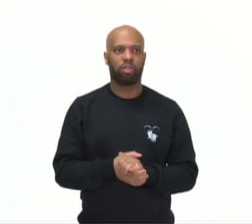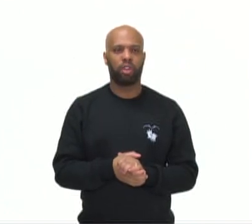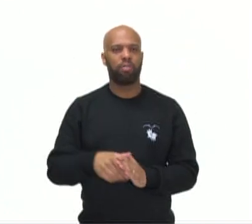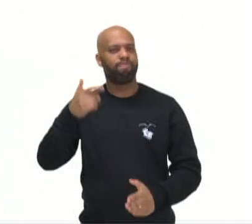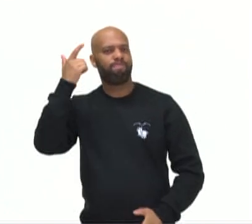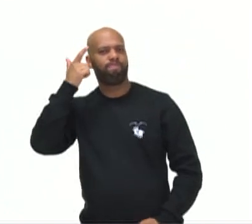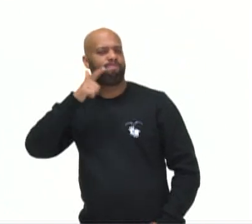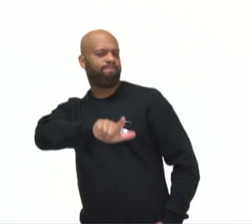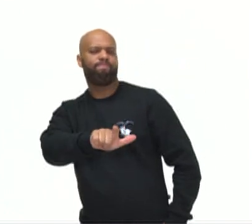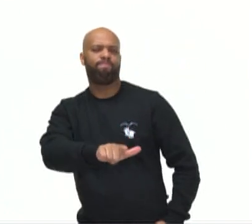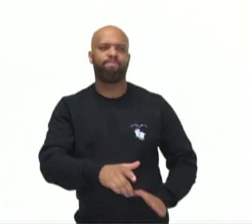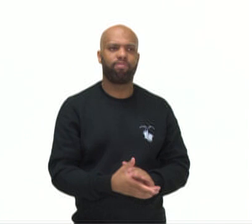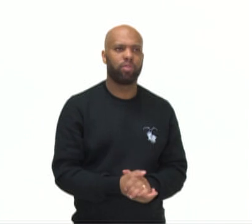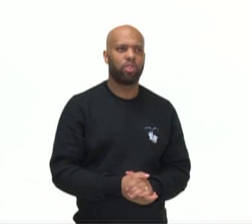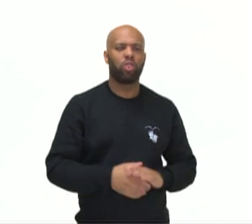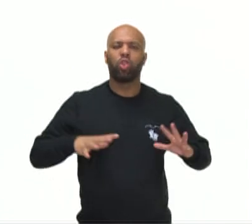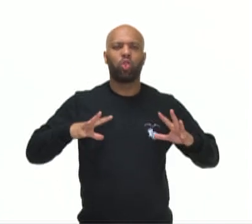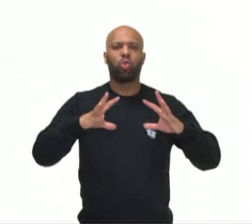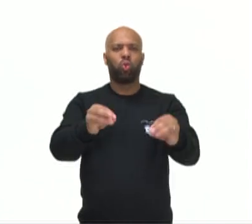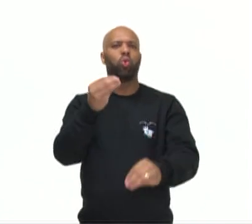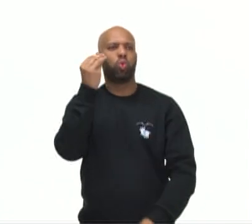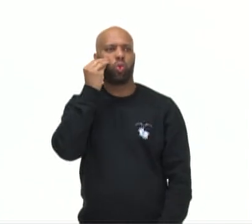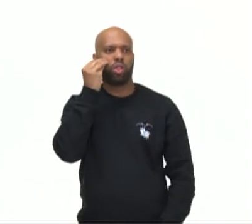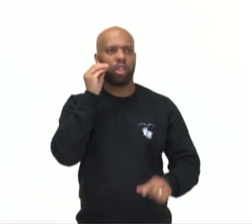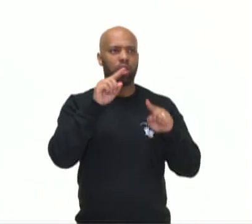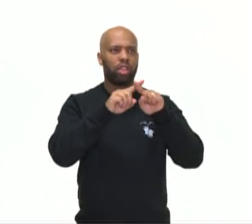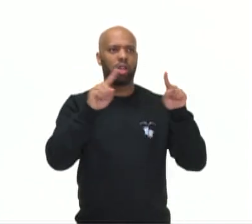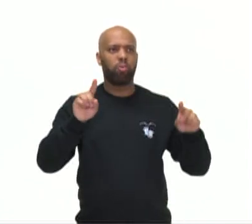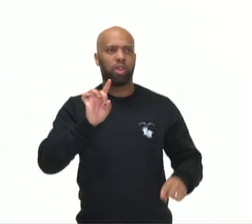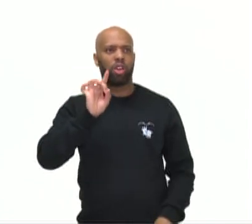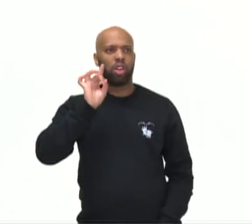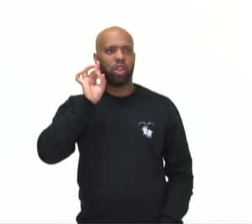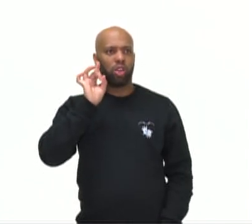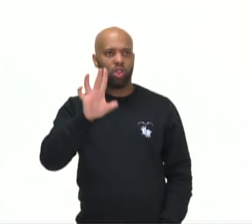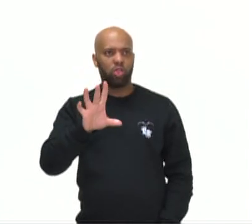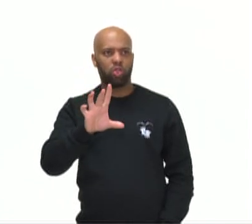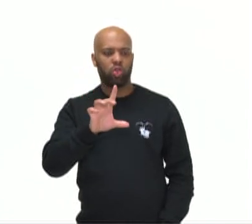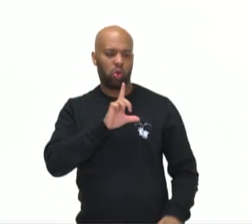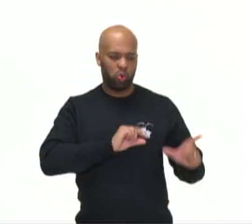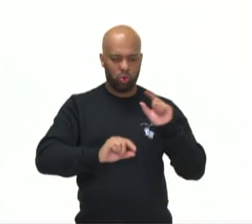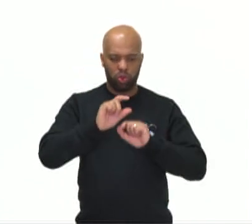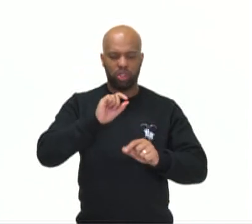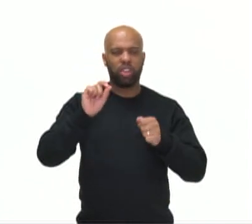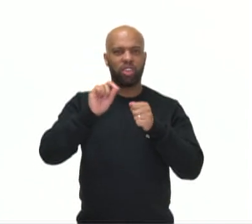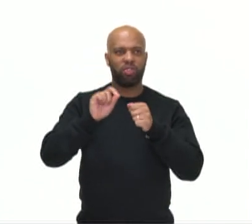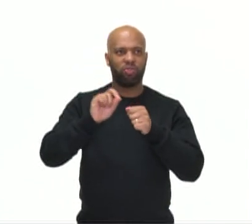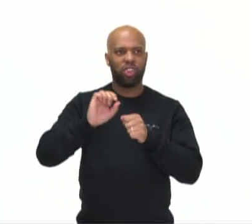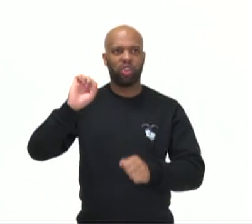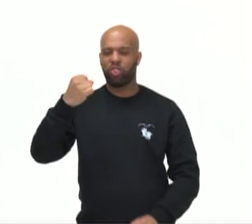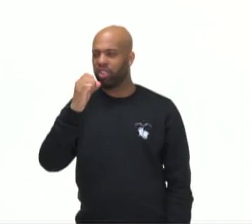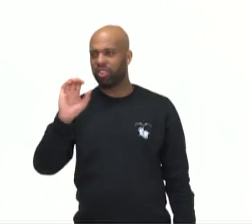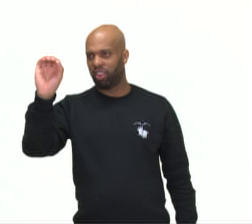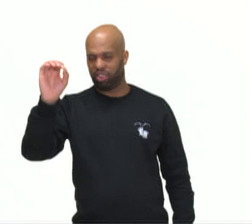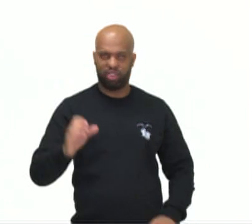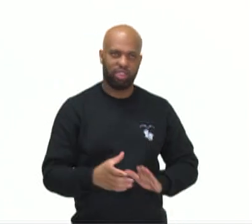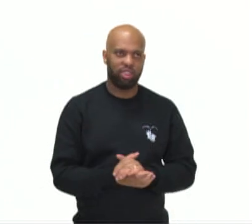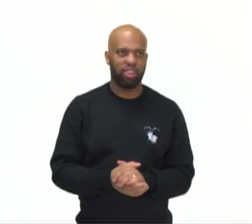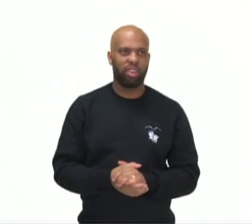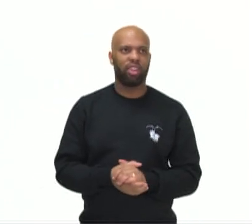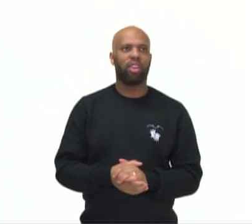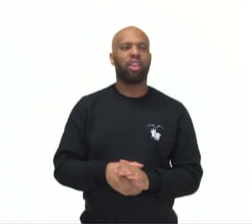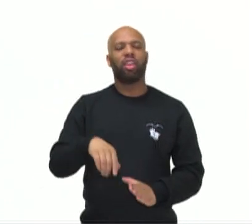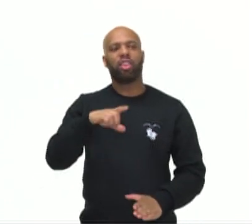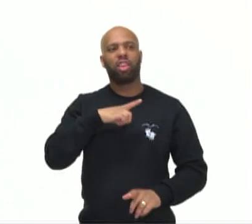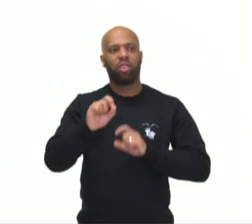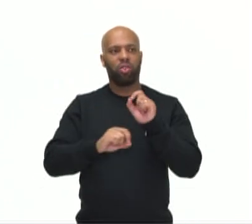Recorde. Todo mundo tenta, mas só o Cruzeiro fez 80. E aí tem, provavelmente, o